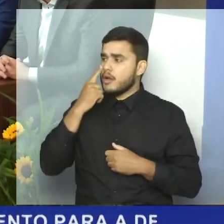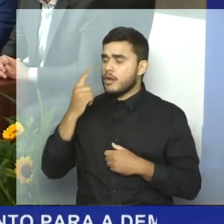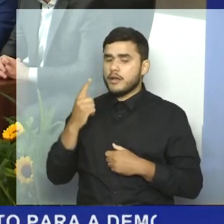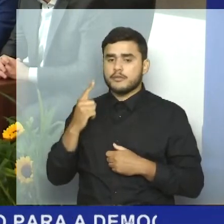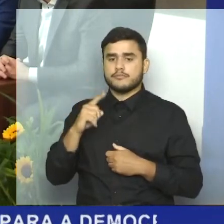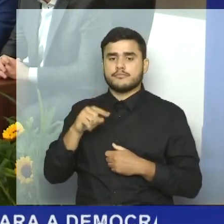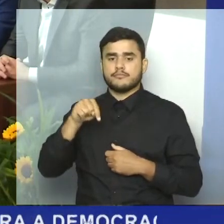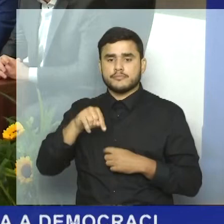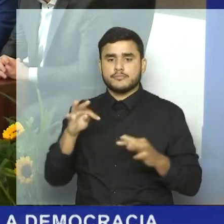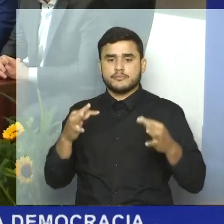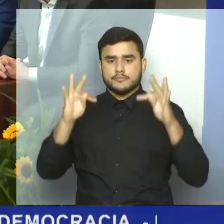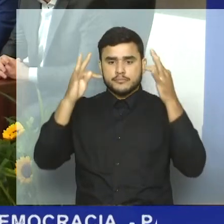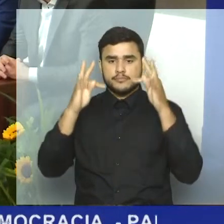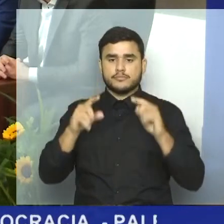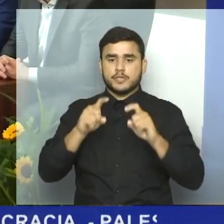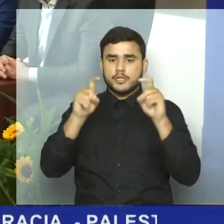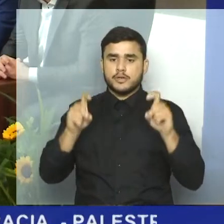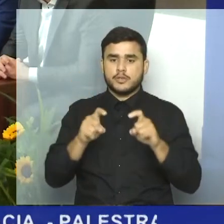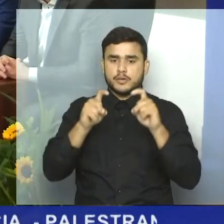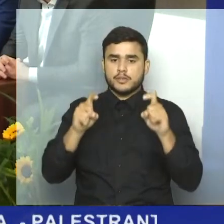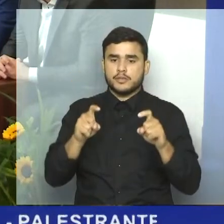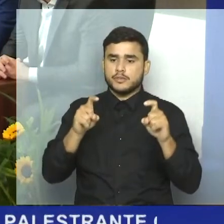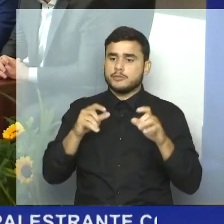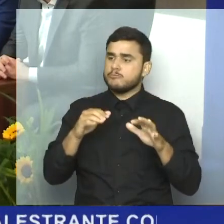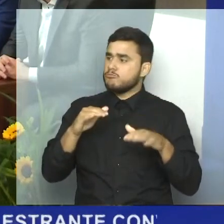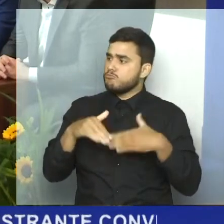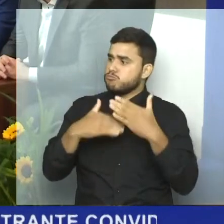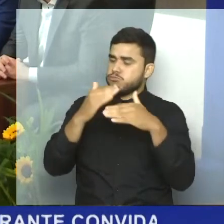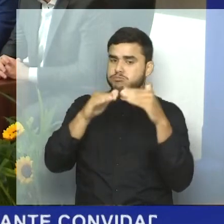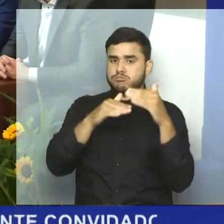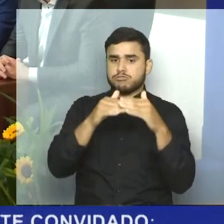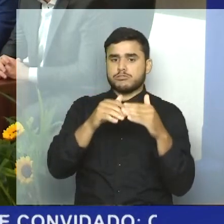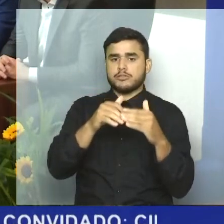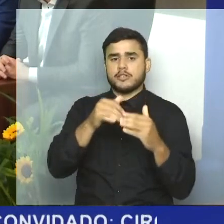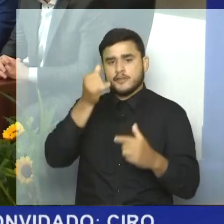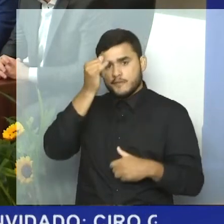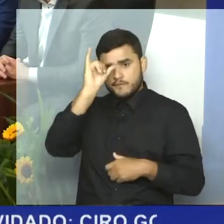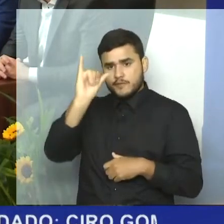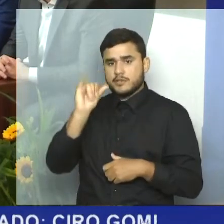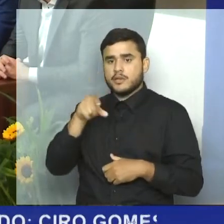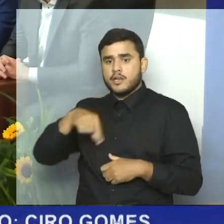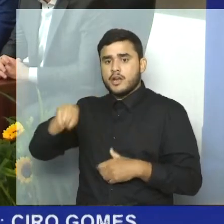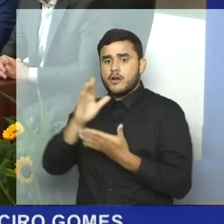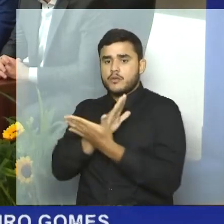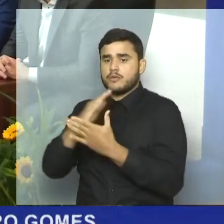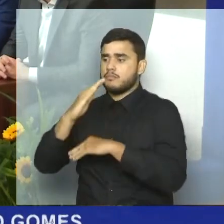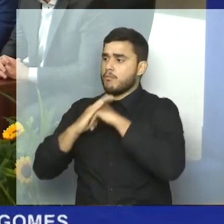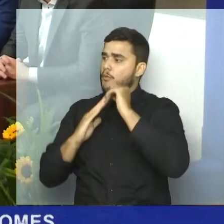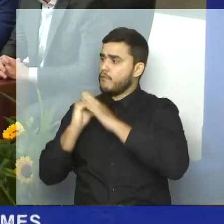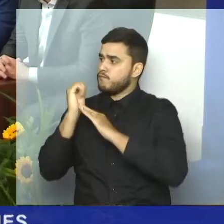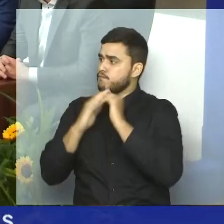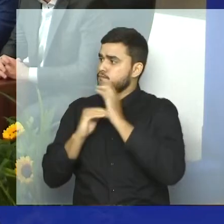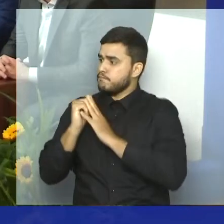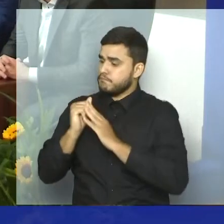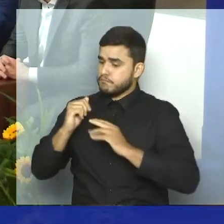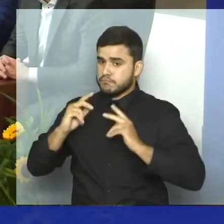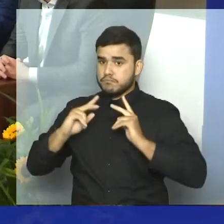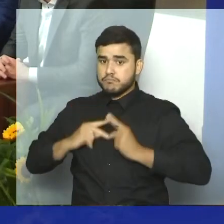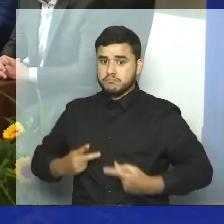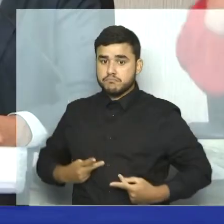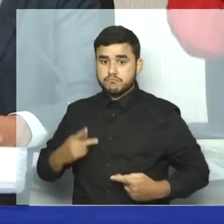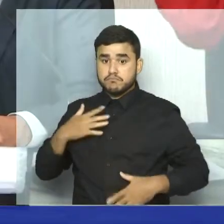informática não destrua as profissões analógicas? Resolução dos APP. Cícero Ferrer